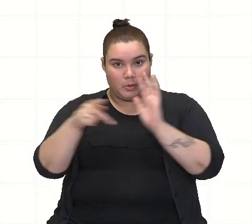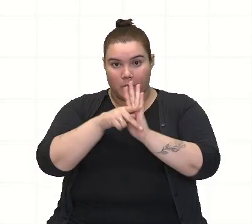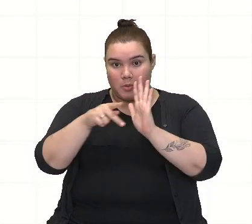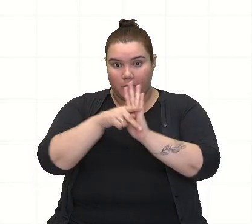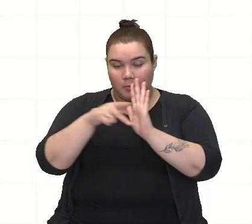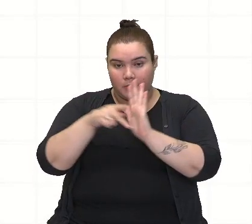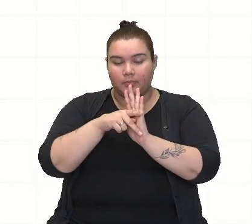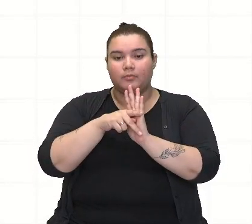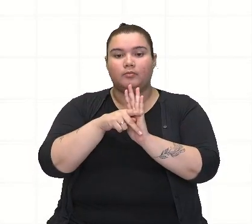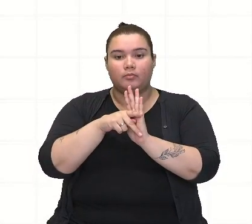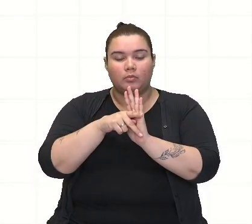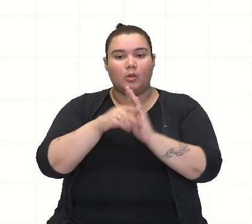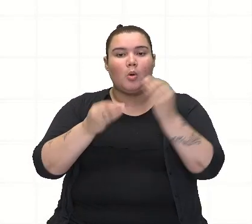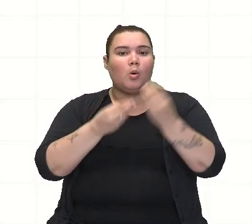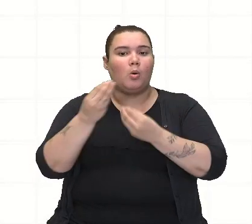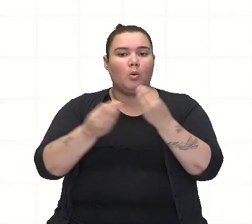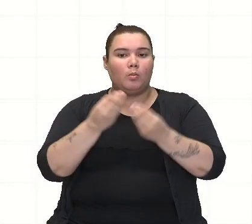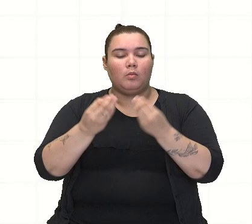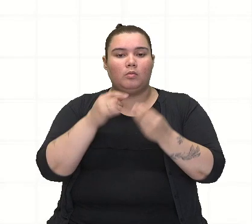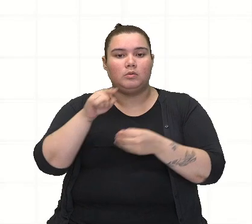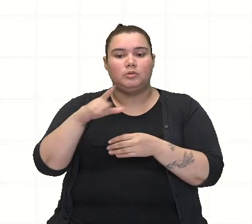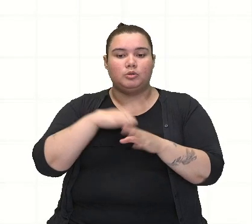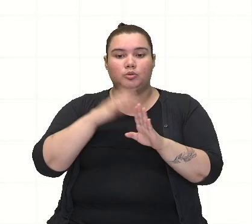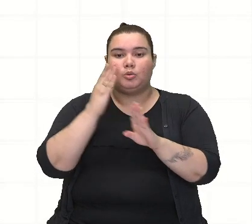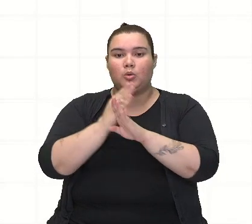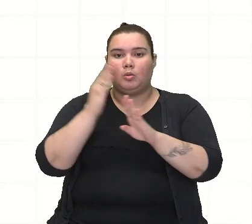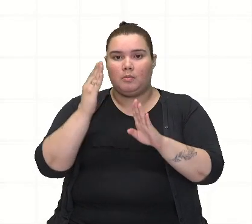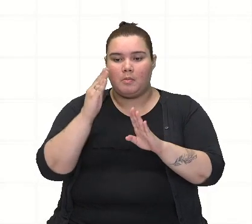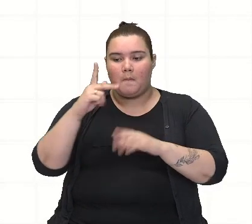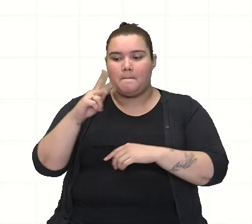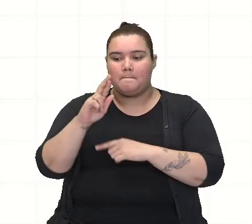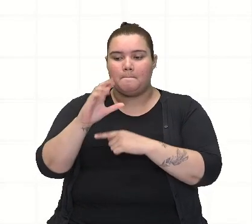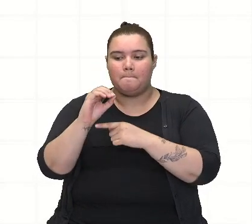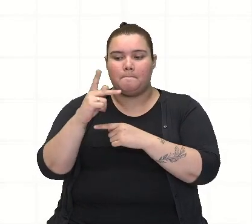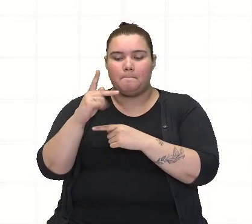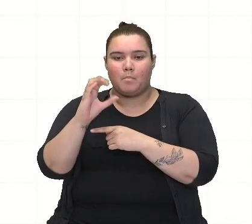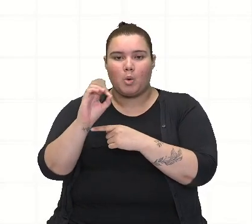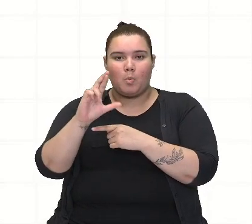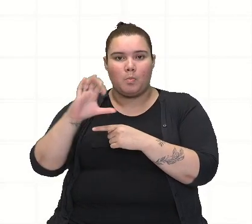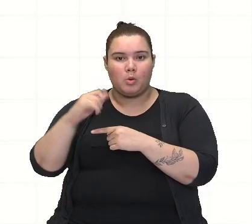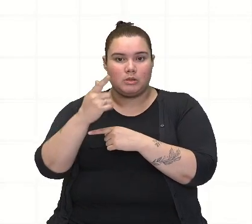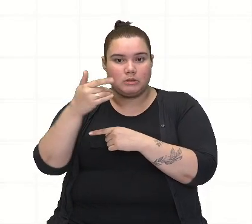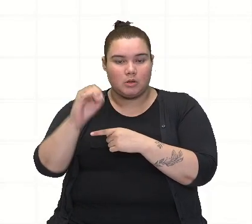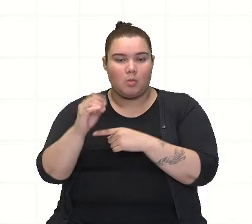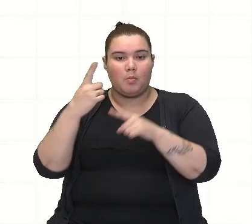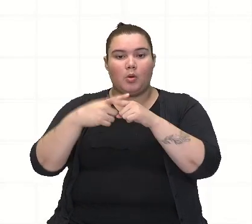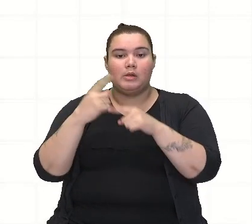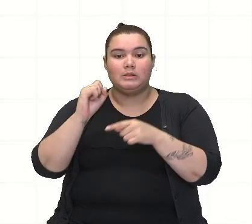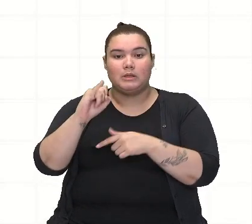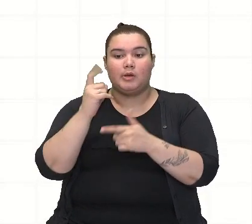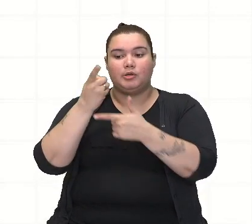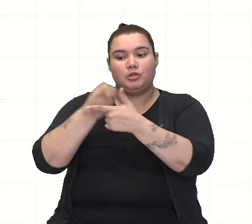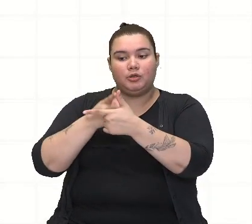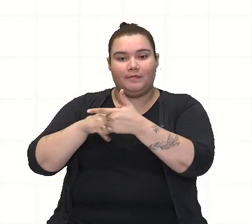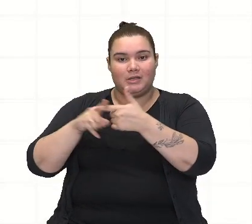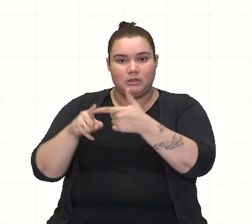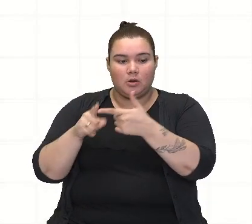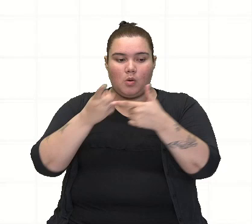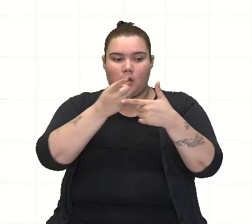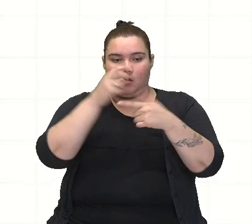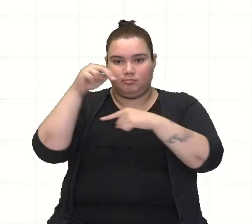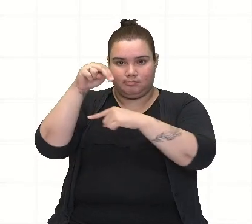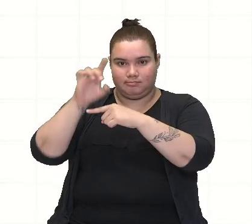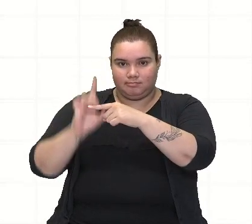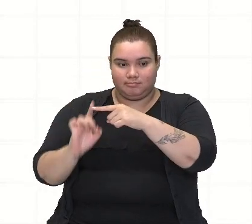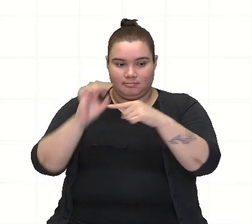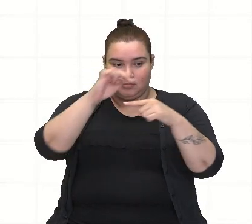proporcionais, quando é que você identifica que elas são proporcionais? Quando as divisões realizadas através das razões são